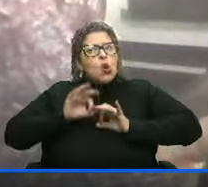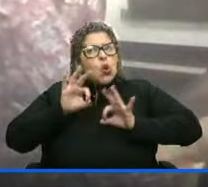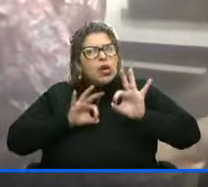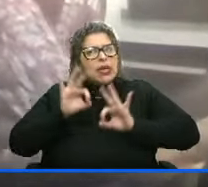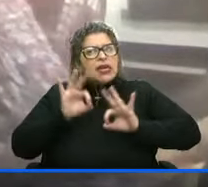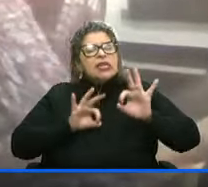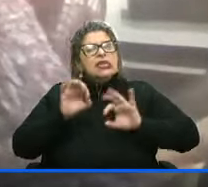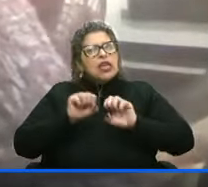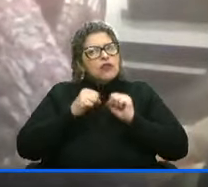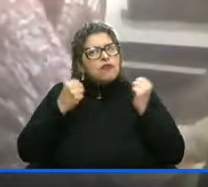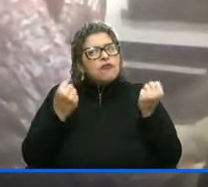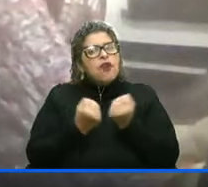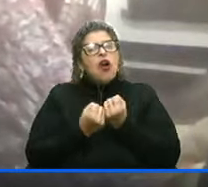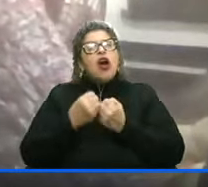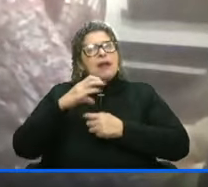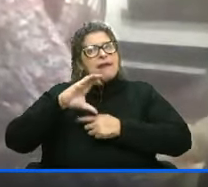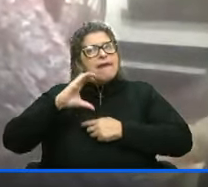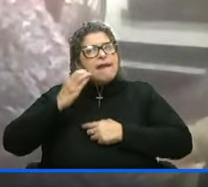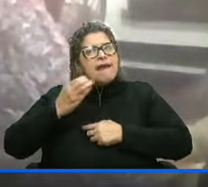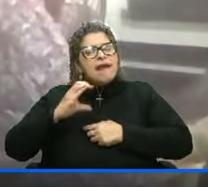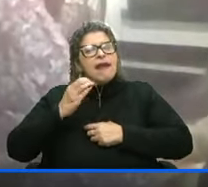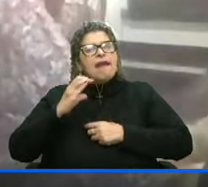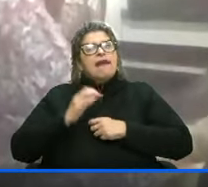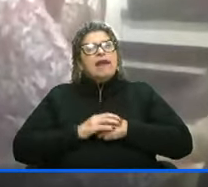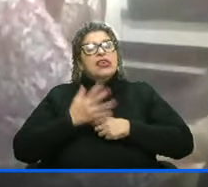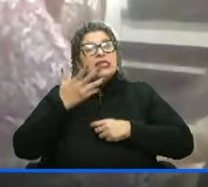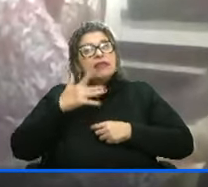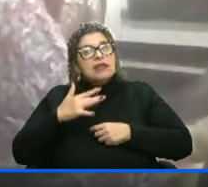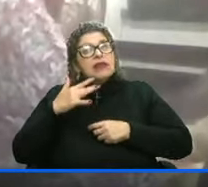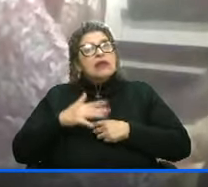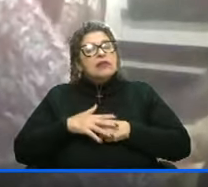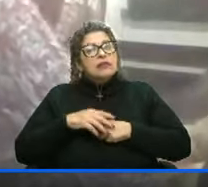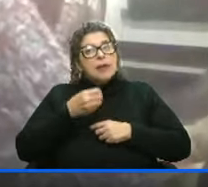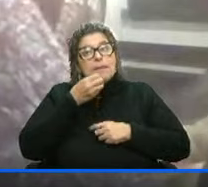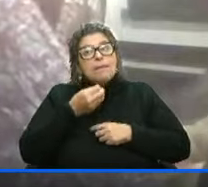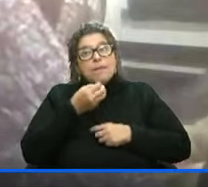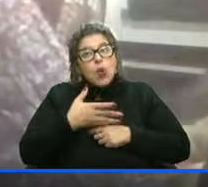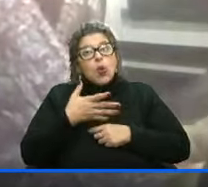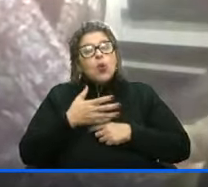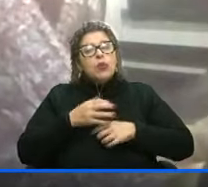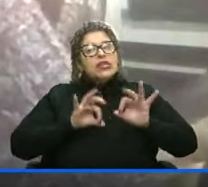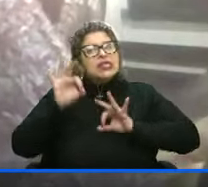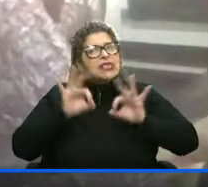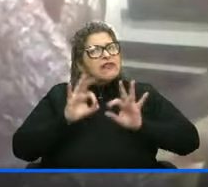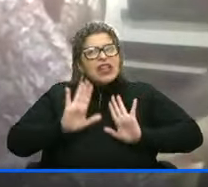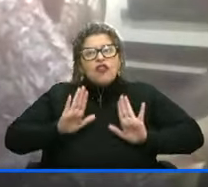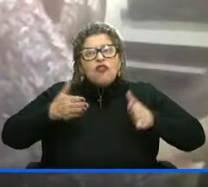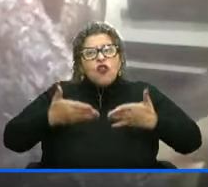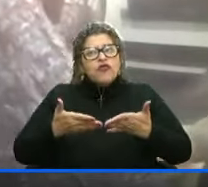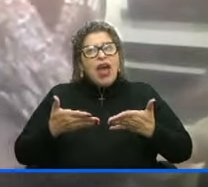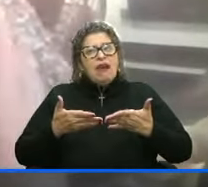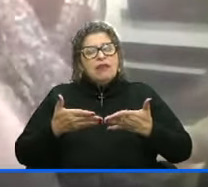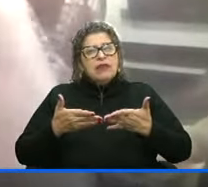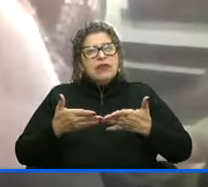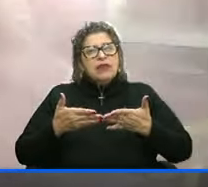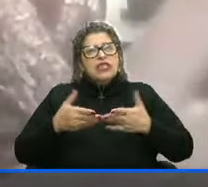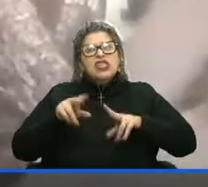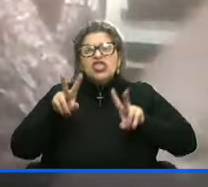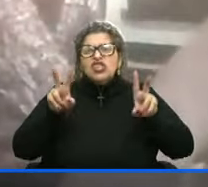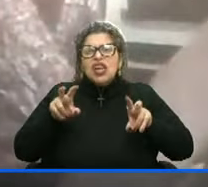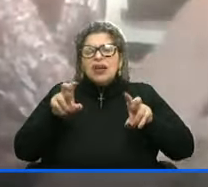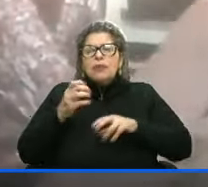num fórum. Tem um fórum creches dentro do Fórum da Criança, até é bom dizer isso, Carol. Vocês têm uma organização específica, né, que chama